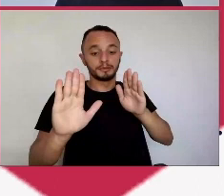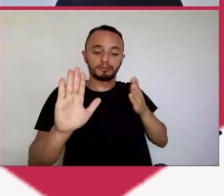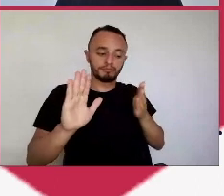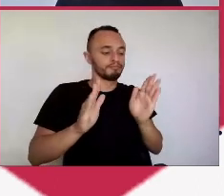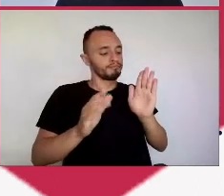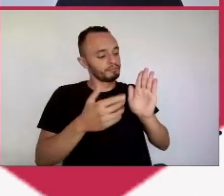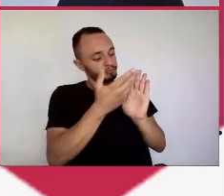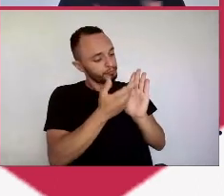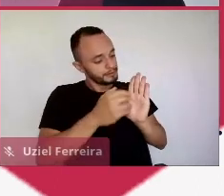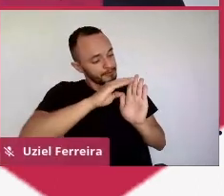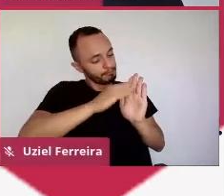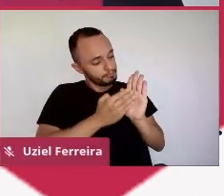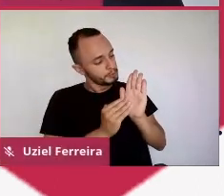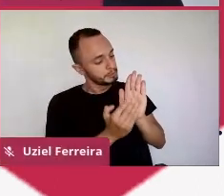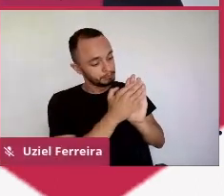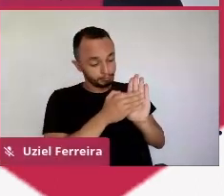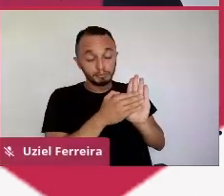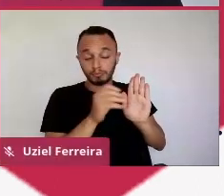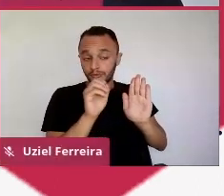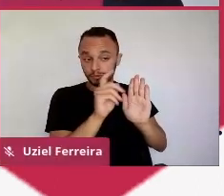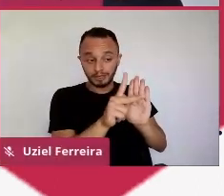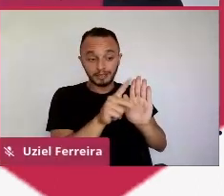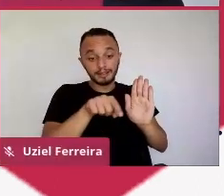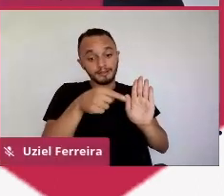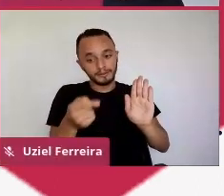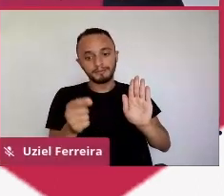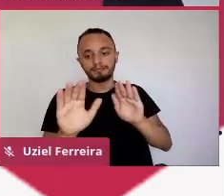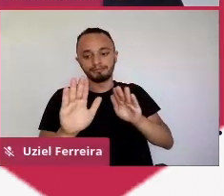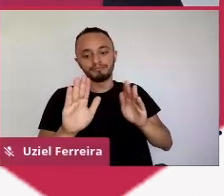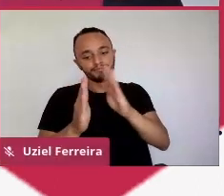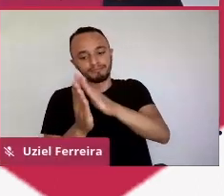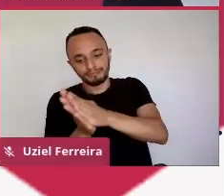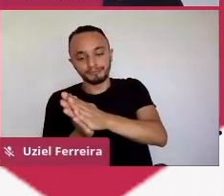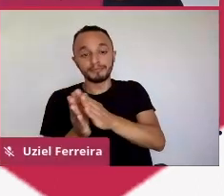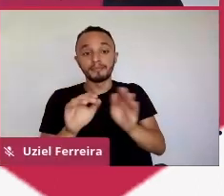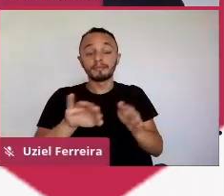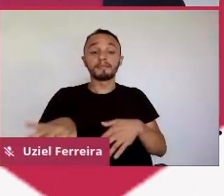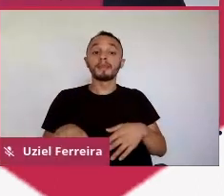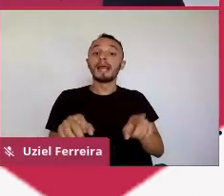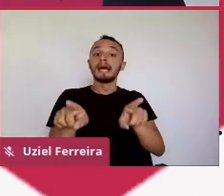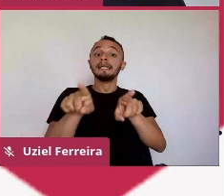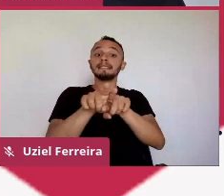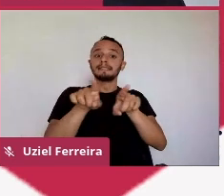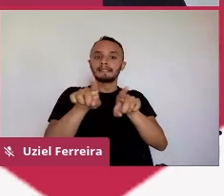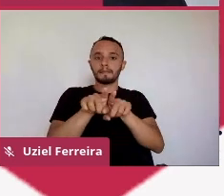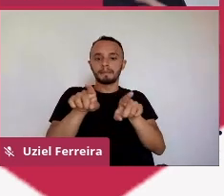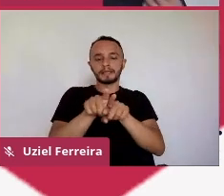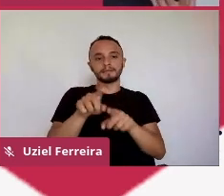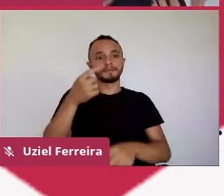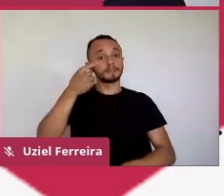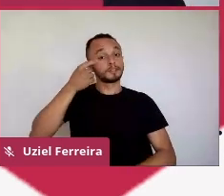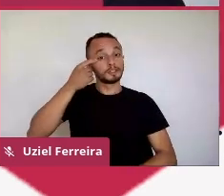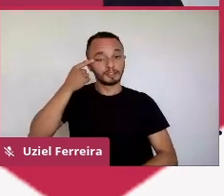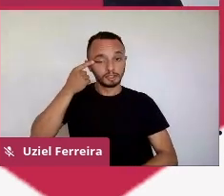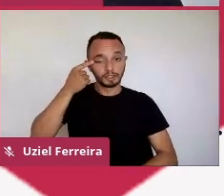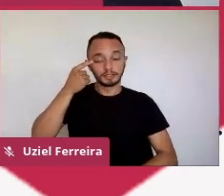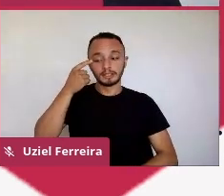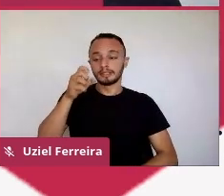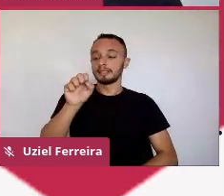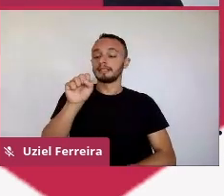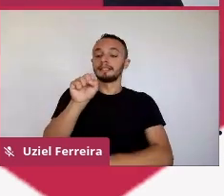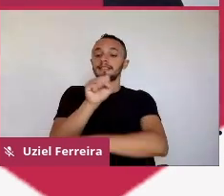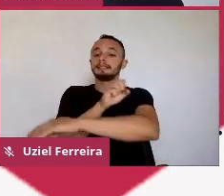existe registros mesmo na China, a partir do século V, de que eles